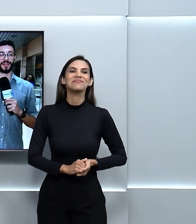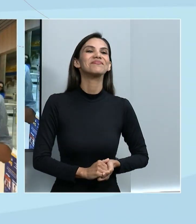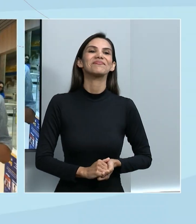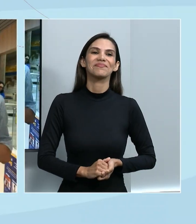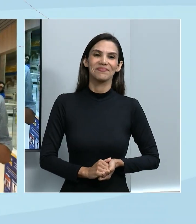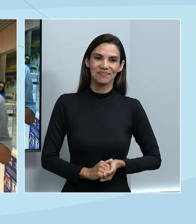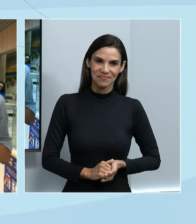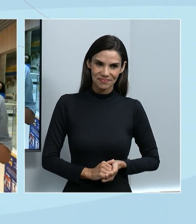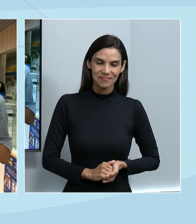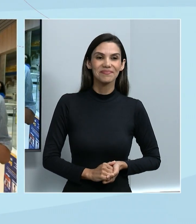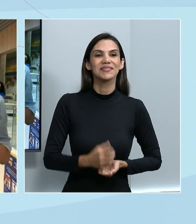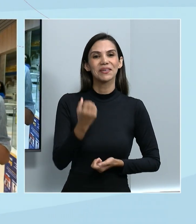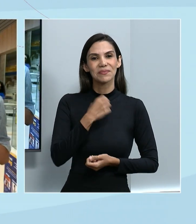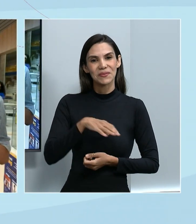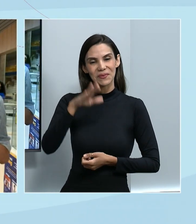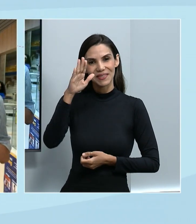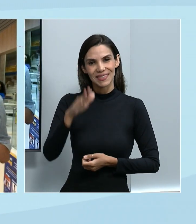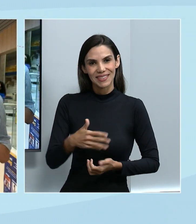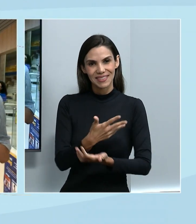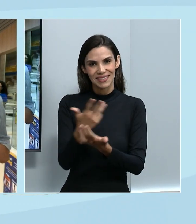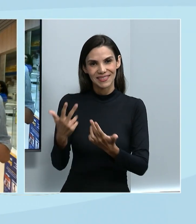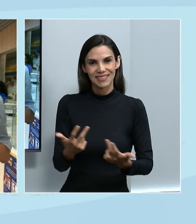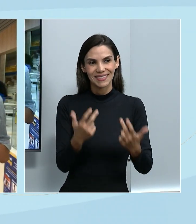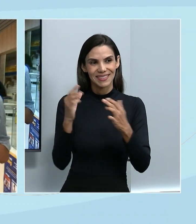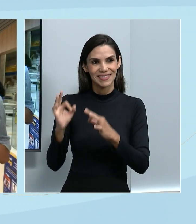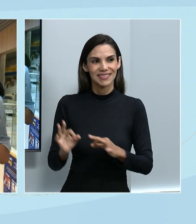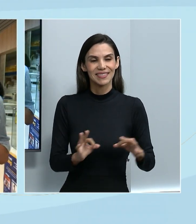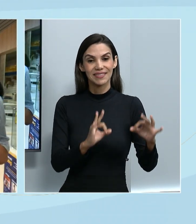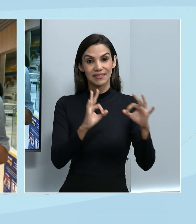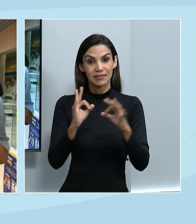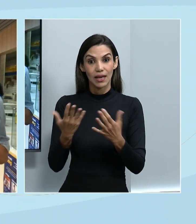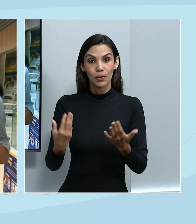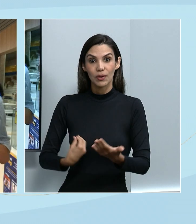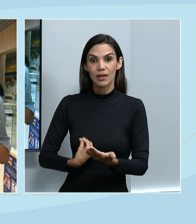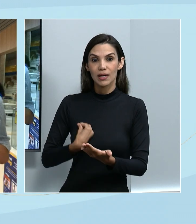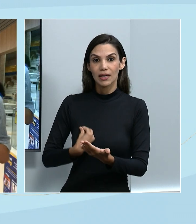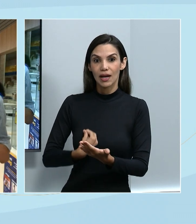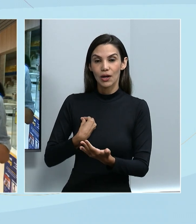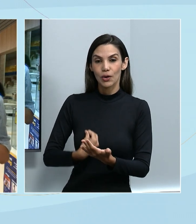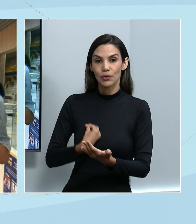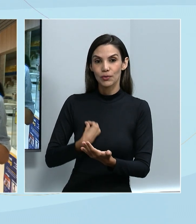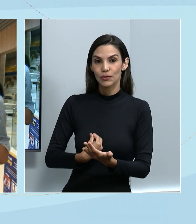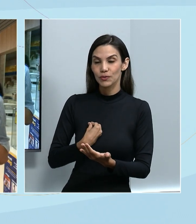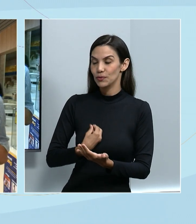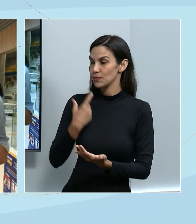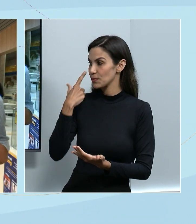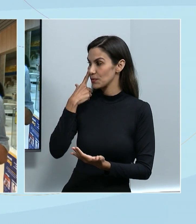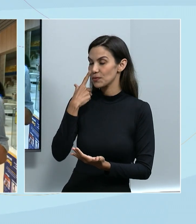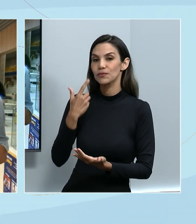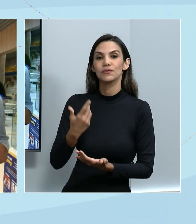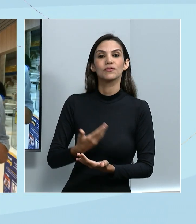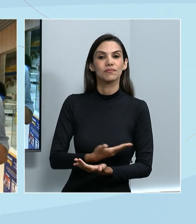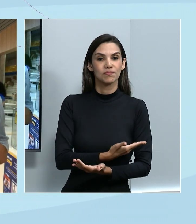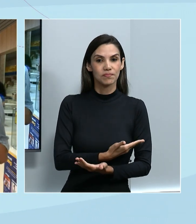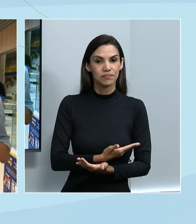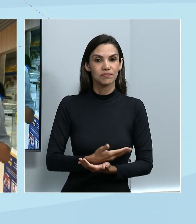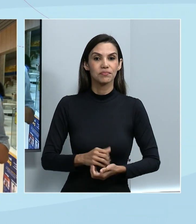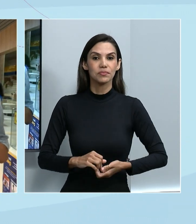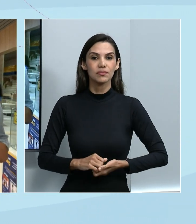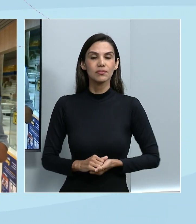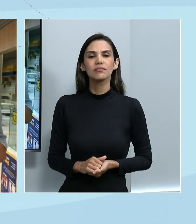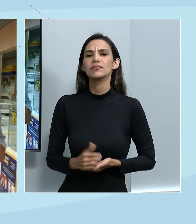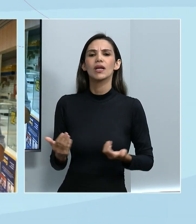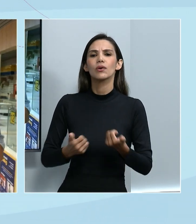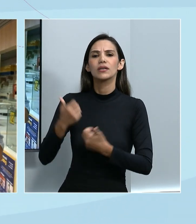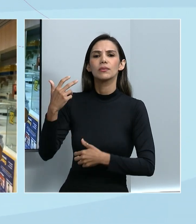tarde para você, boa tarde para todos que acompanham a gente. Pois é, estamos ao vivo agora falando aqui direto de uma das agências do Correio em Goiânia para falar